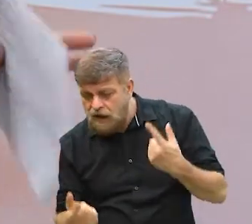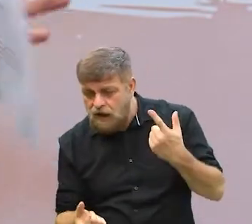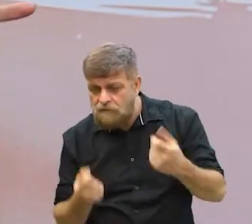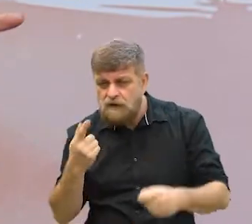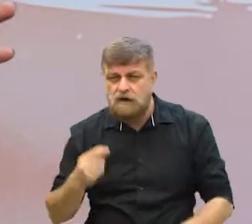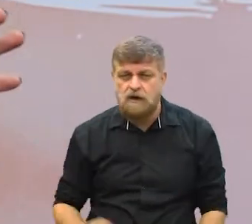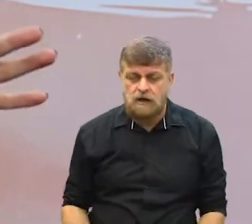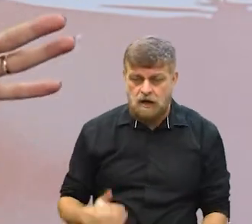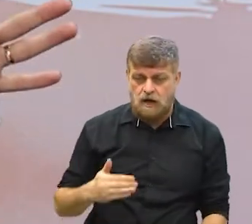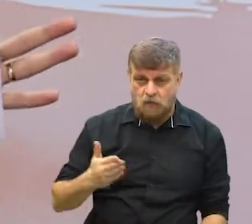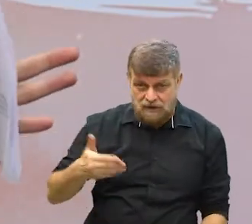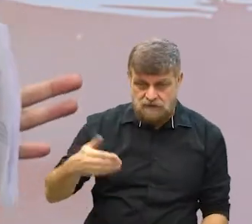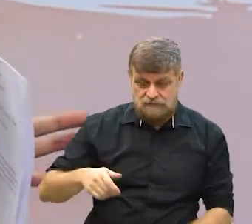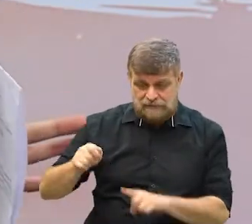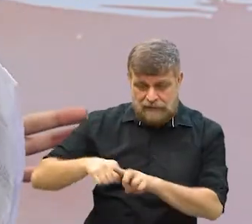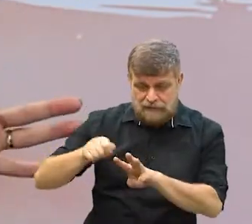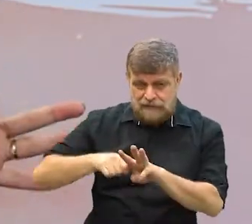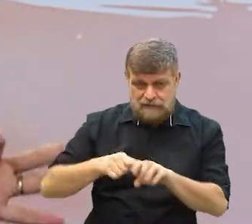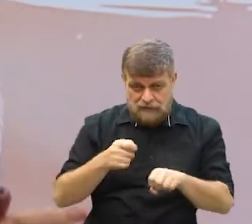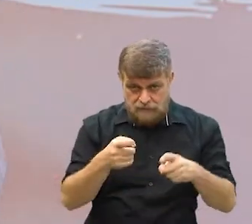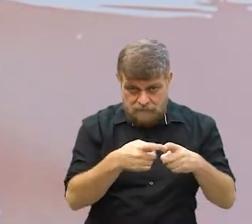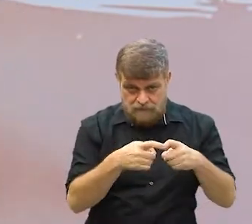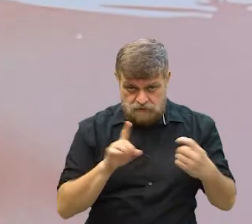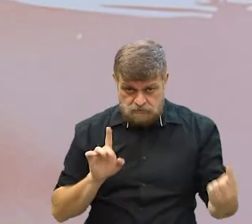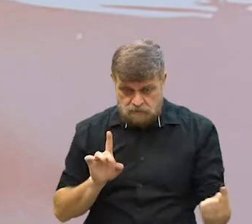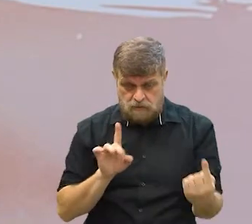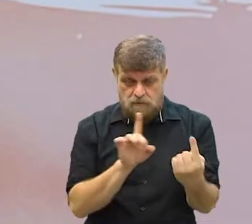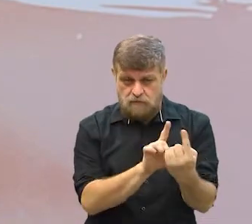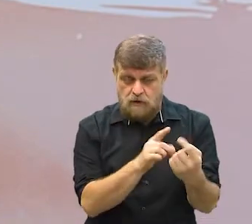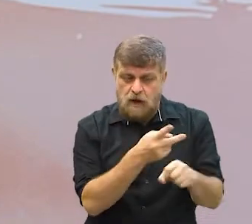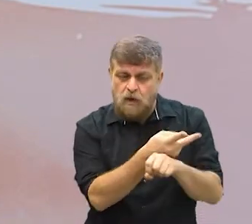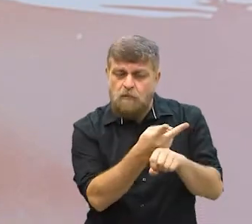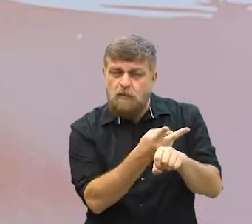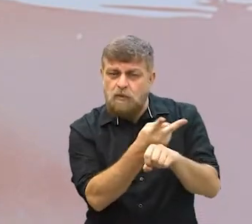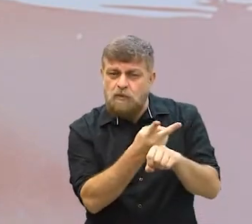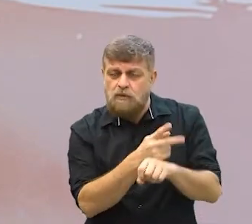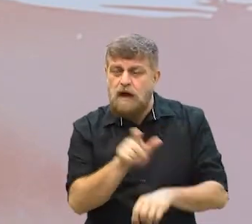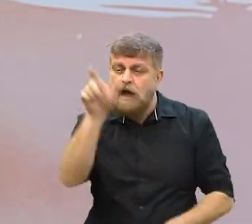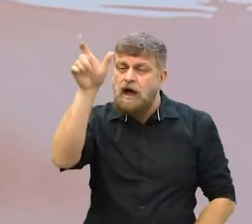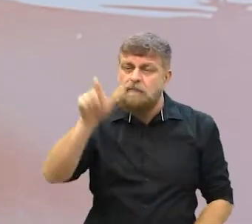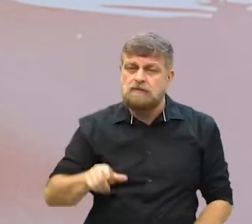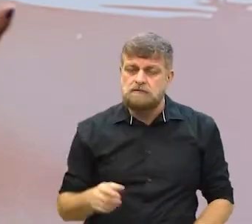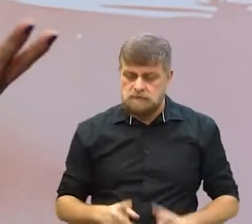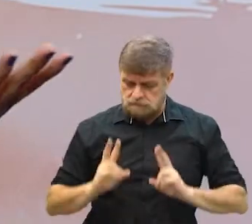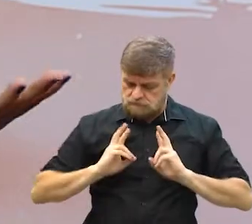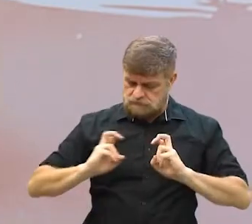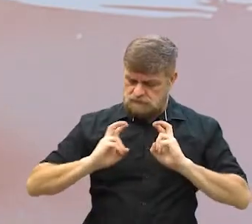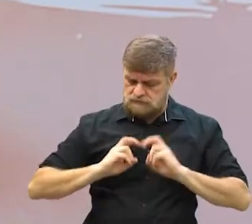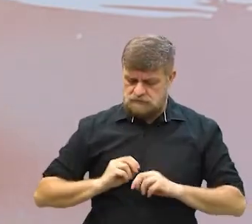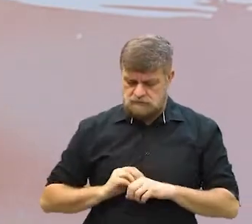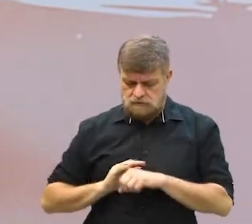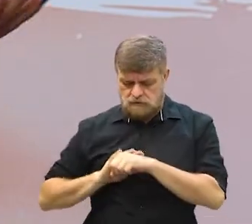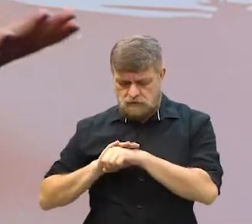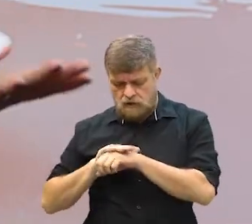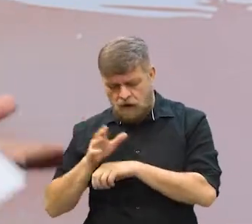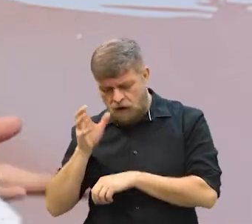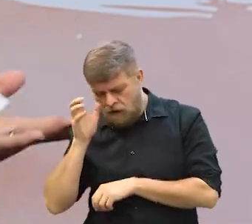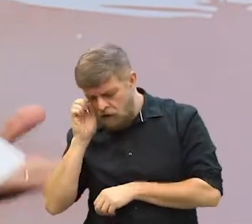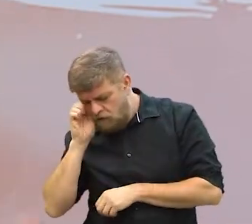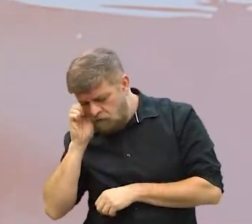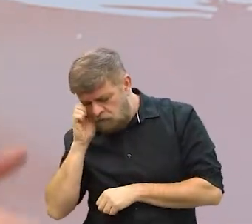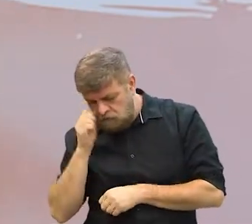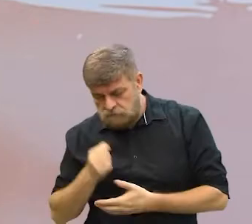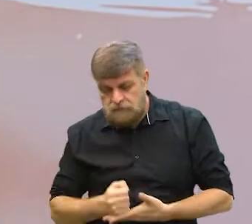frequente. Quando passa a ser frequente, aí eu já tenho que procurar um especialista? O que a pessoa deve observar no sono para